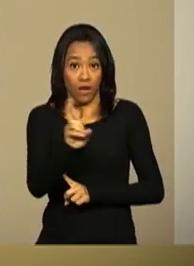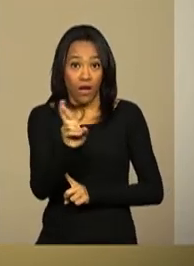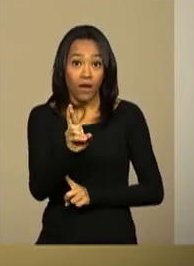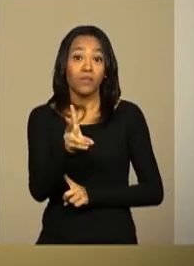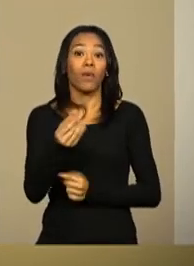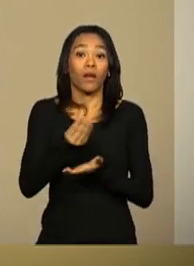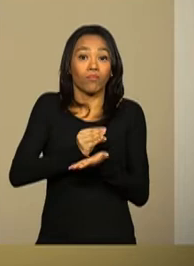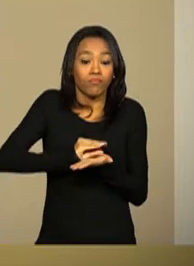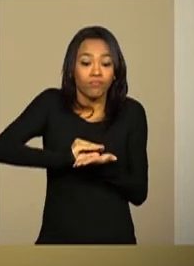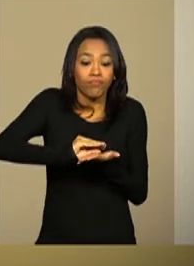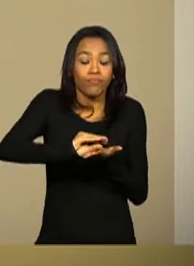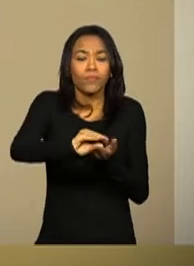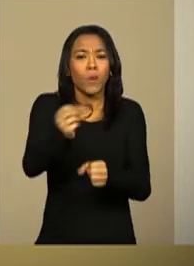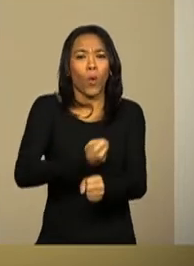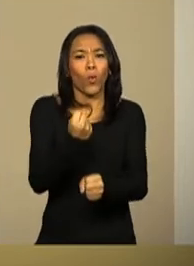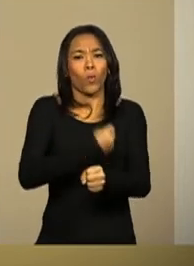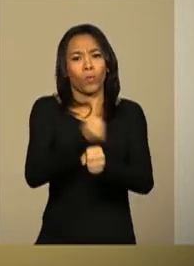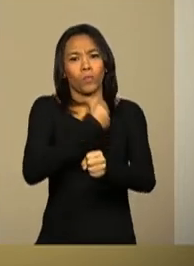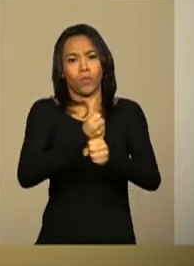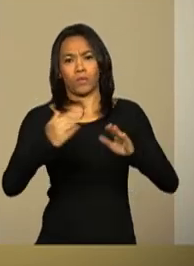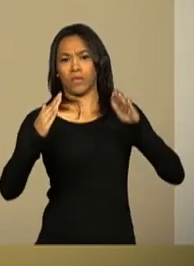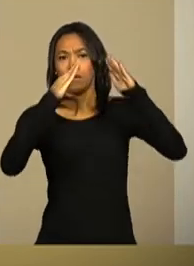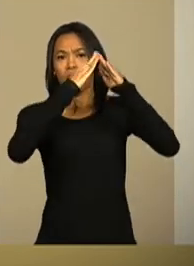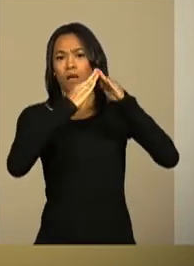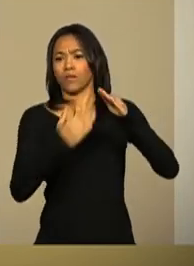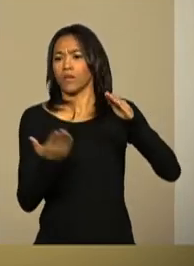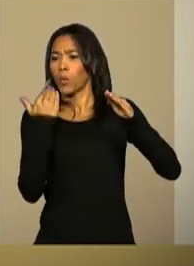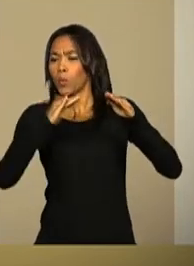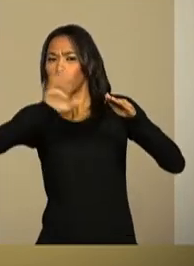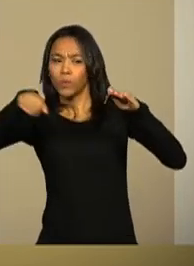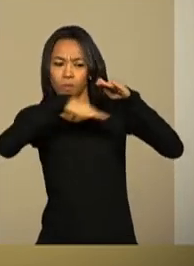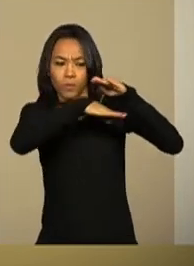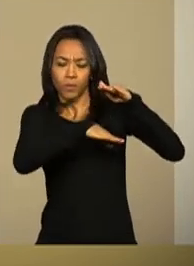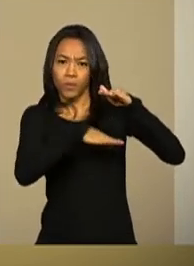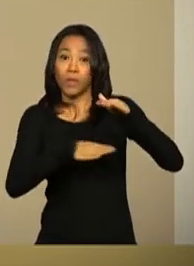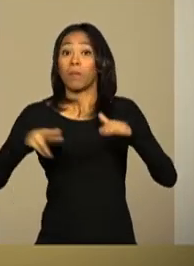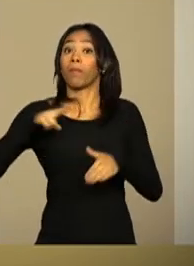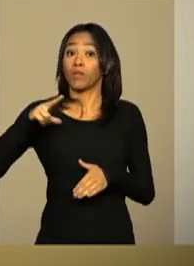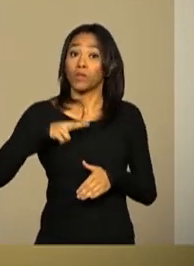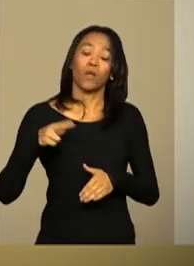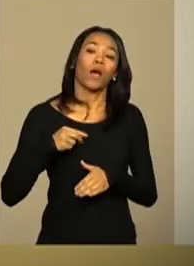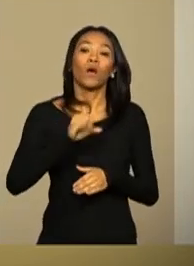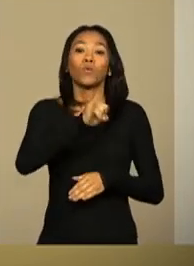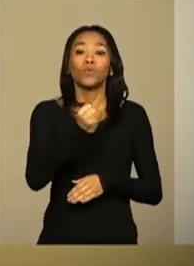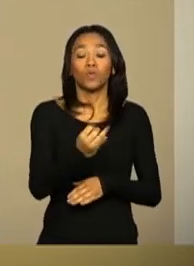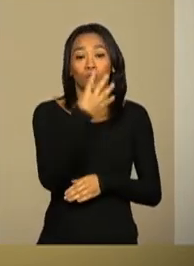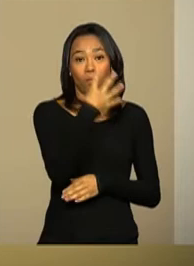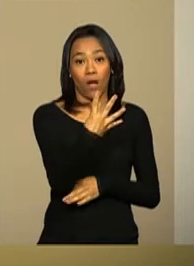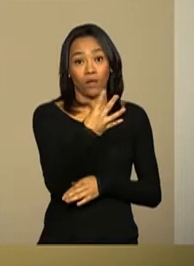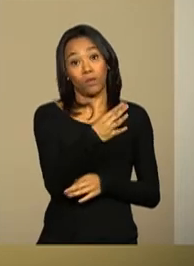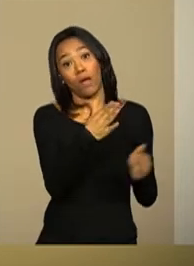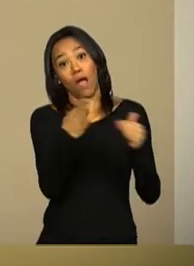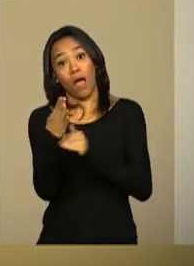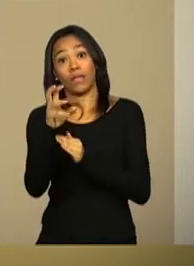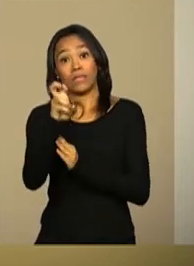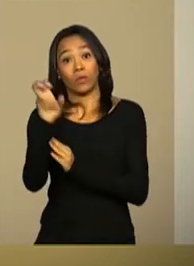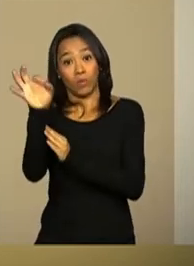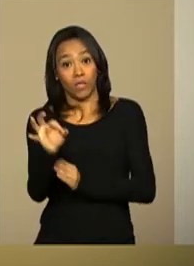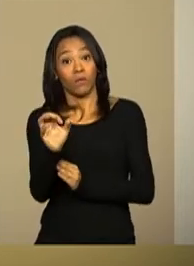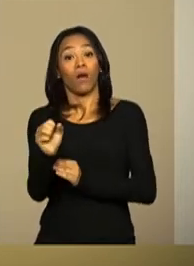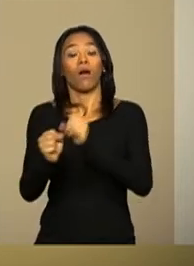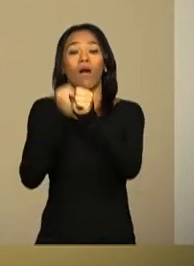para financiar a construção e ampliação de armazéns privados o juros de quatro a cinco porcento ao ano